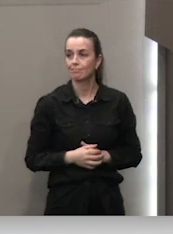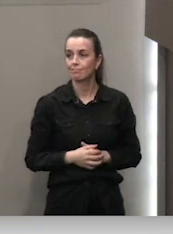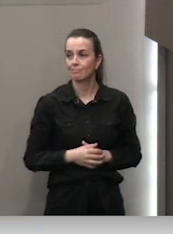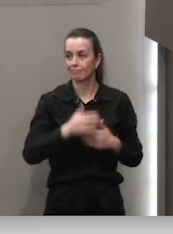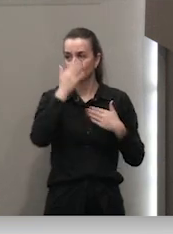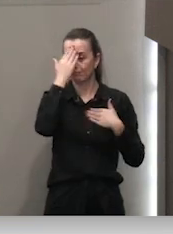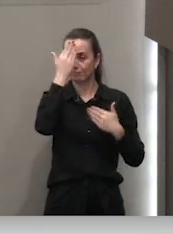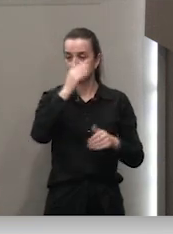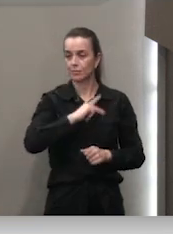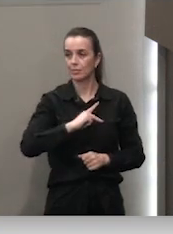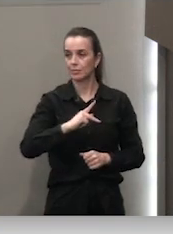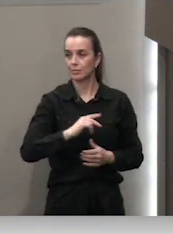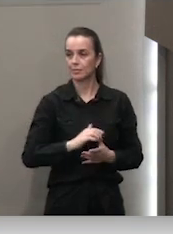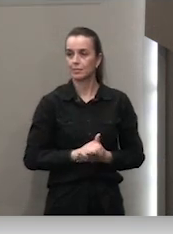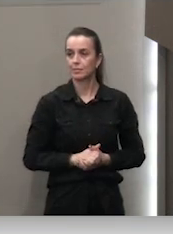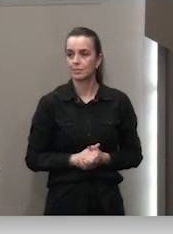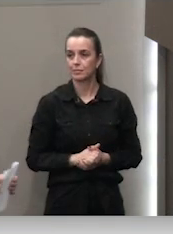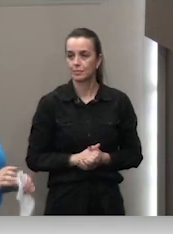Obrigado, presidente.